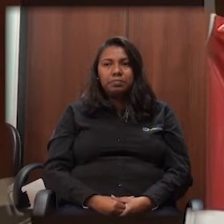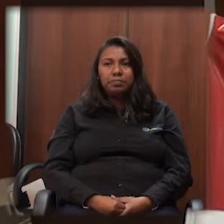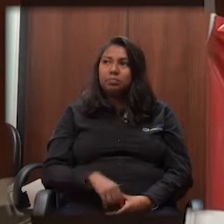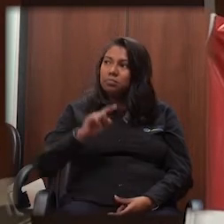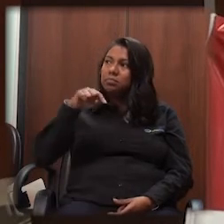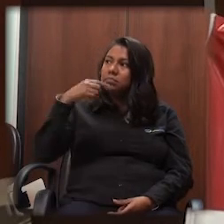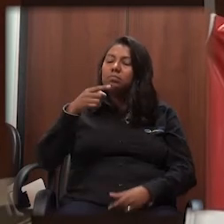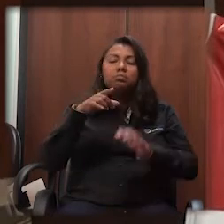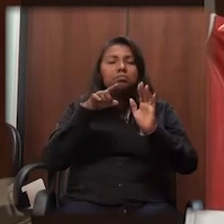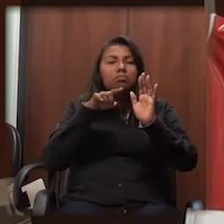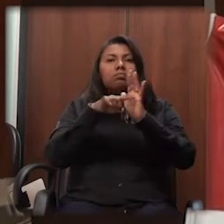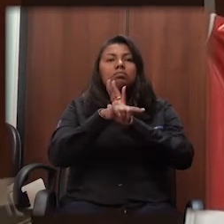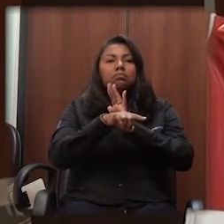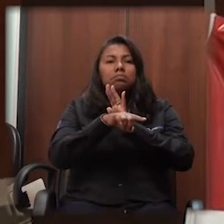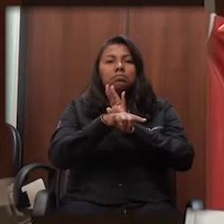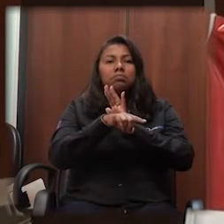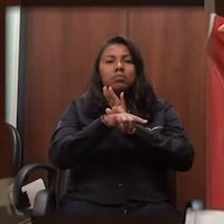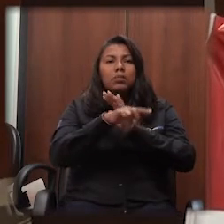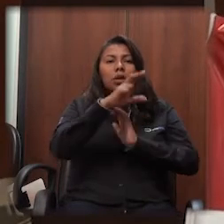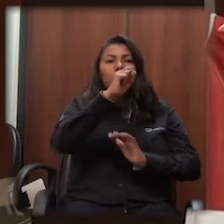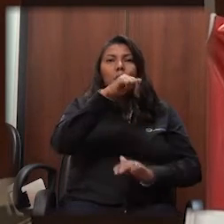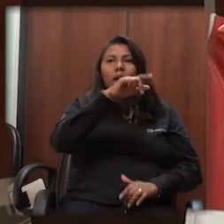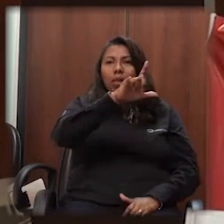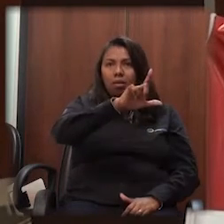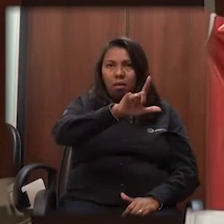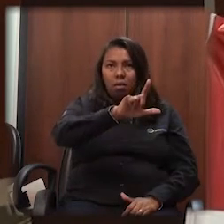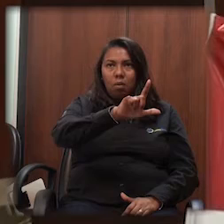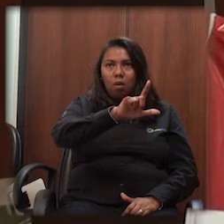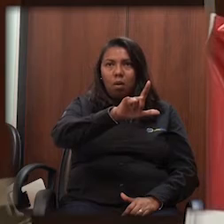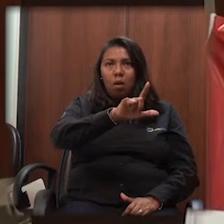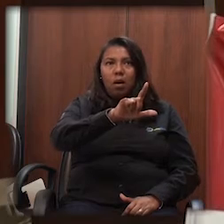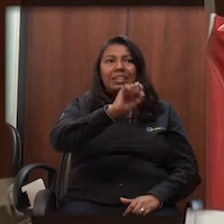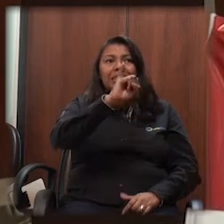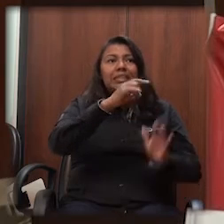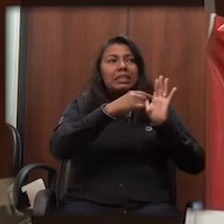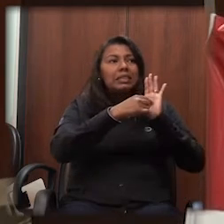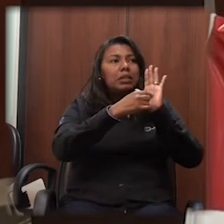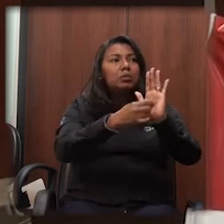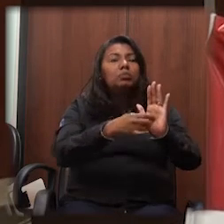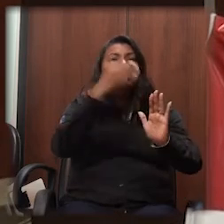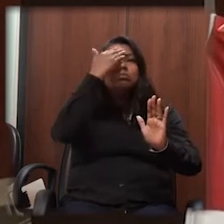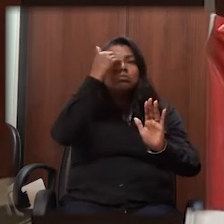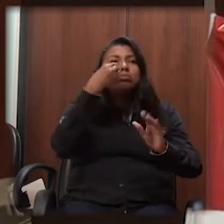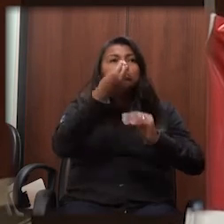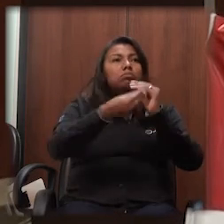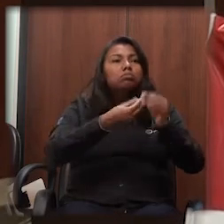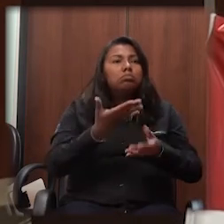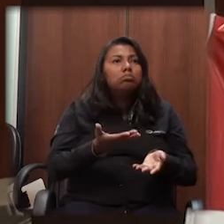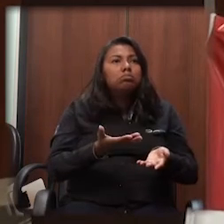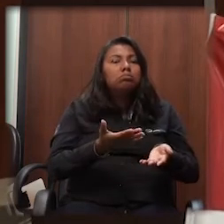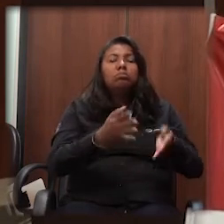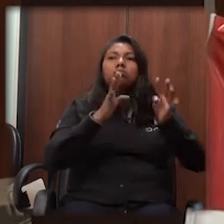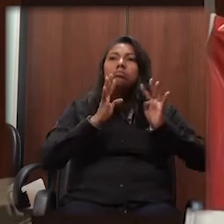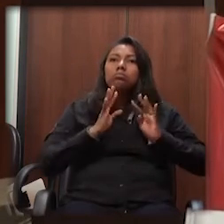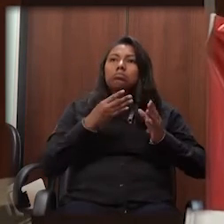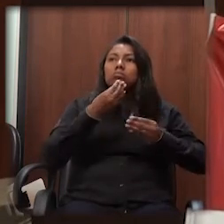Depois a gente pergunta, então, sobre o canal permanente para recebimento de denúncia. E um pouco diferente das respostas anteriores,